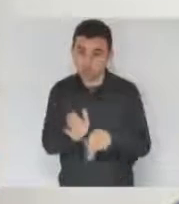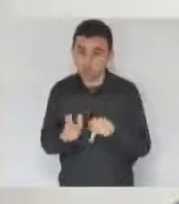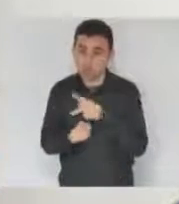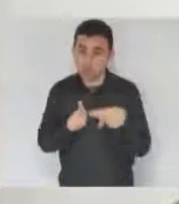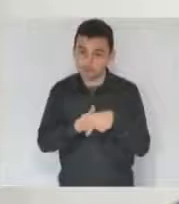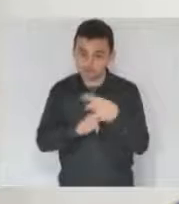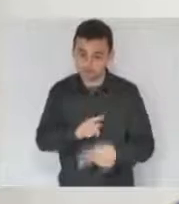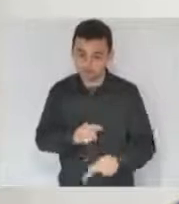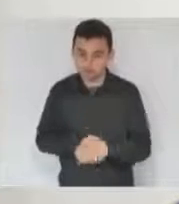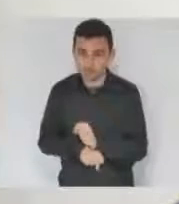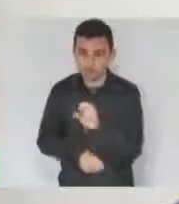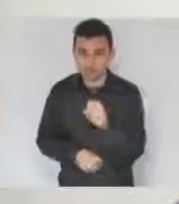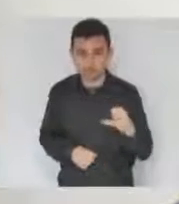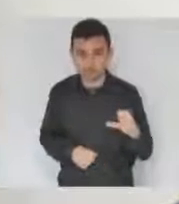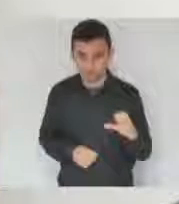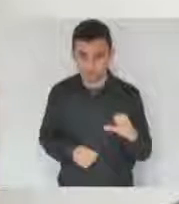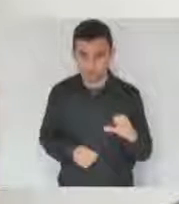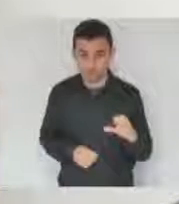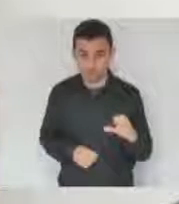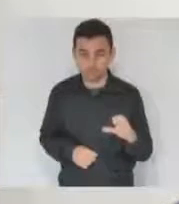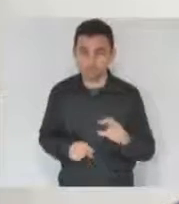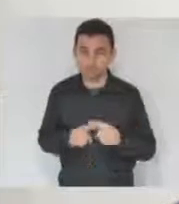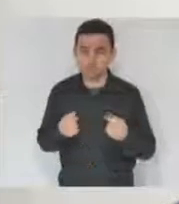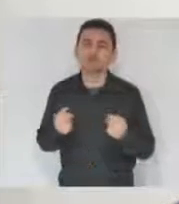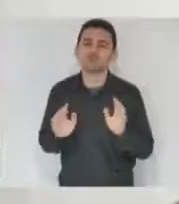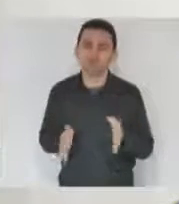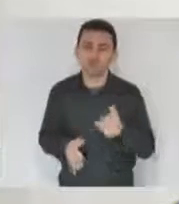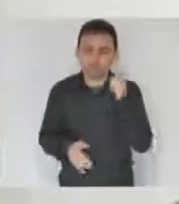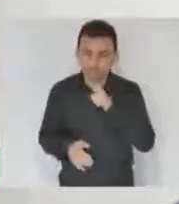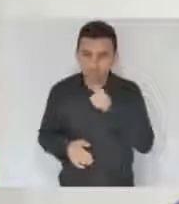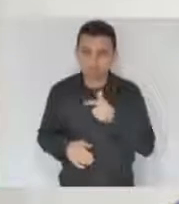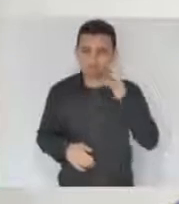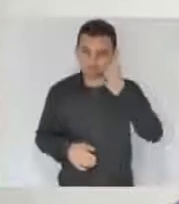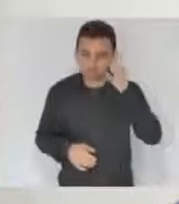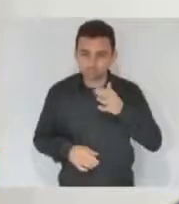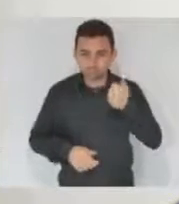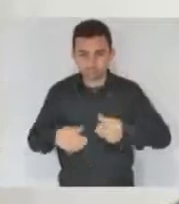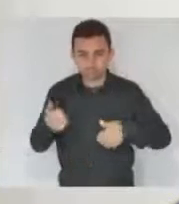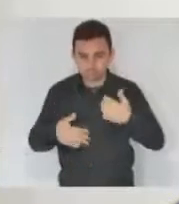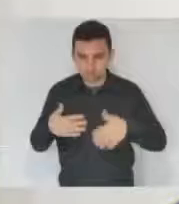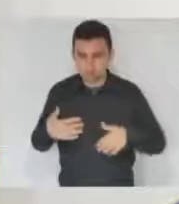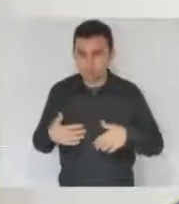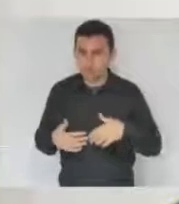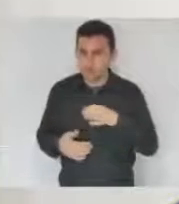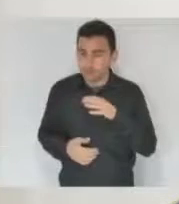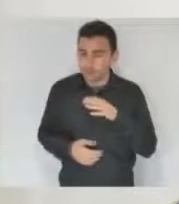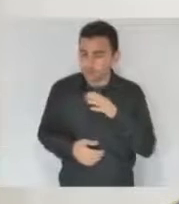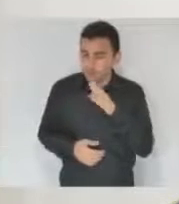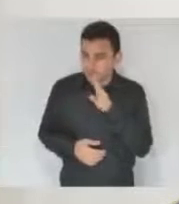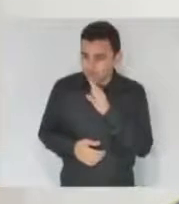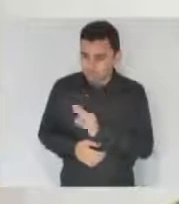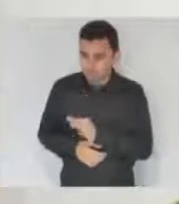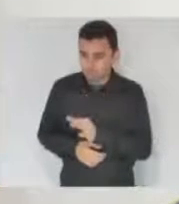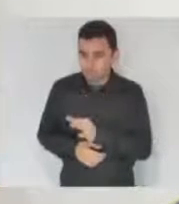Estado. E nós já tínhamos tido a oportunidade de nos manifestarmos, deputado Berlanda, a reforma da Previdência